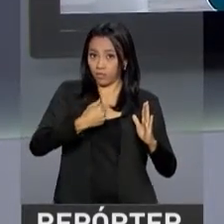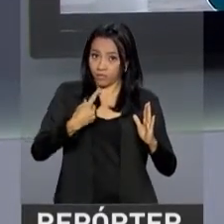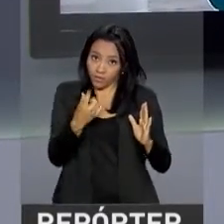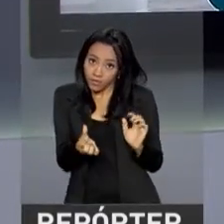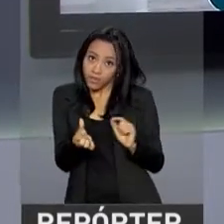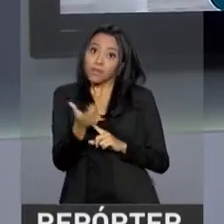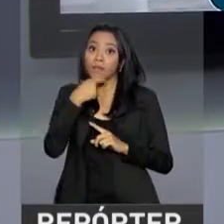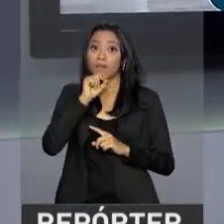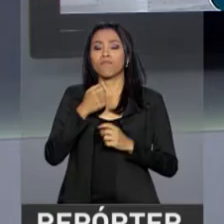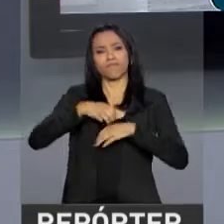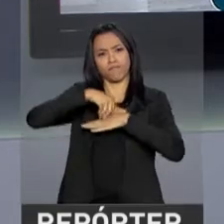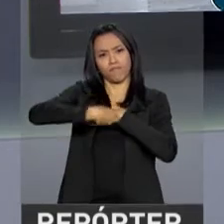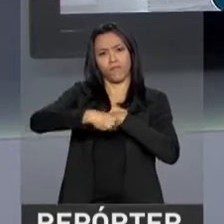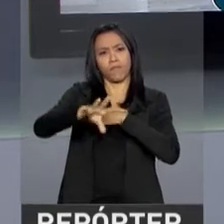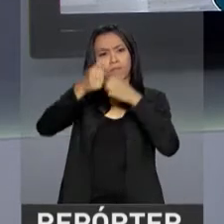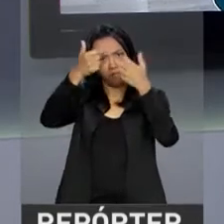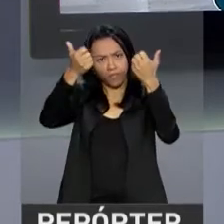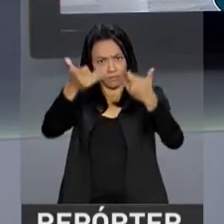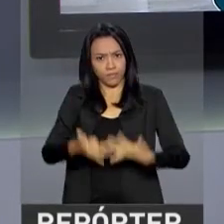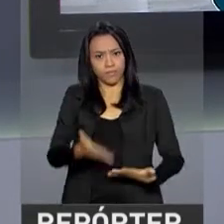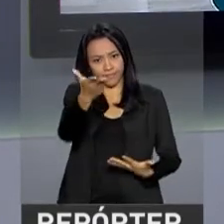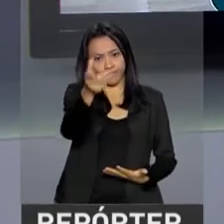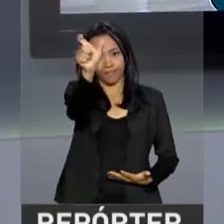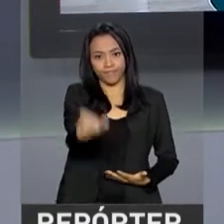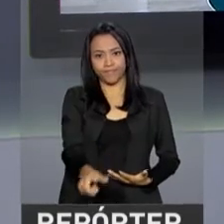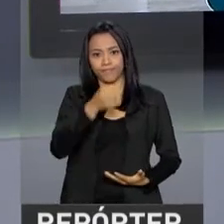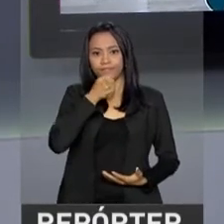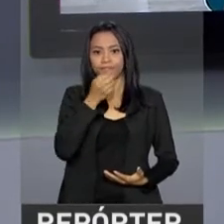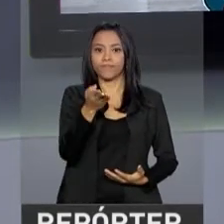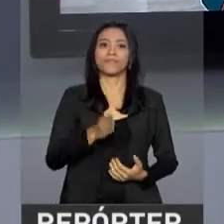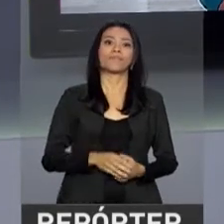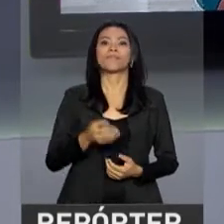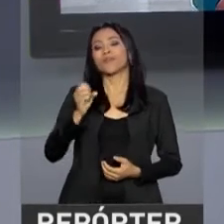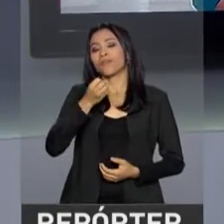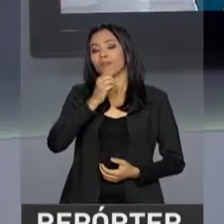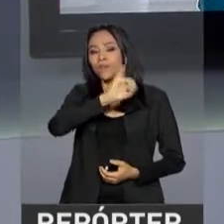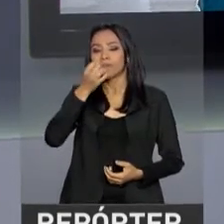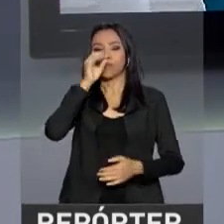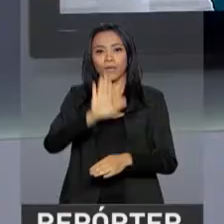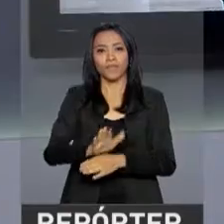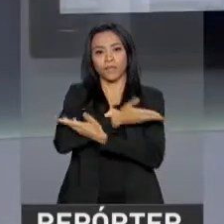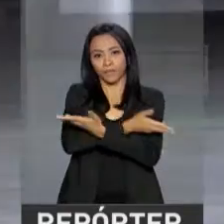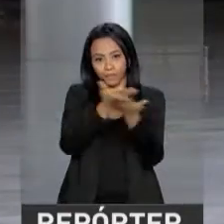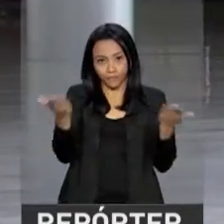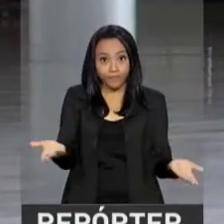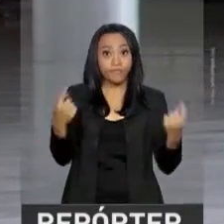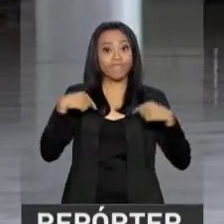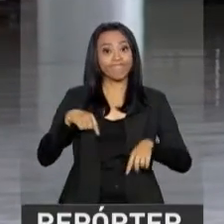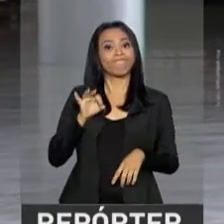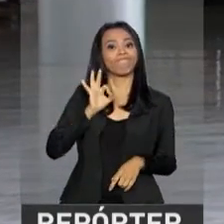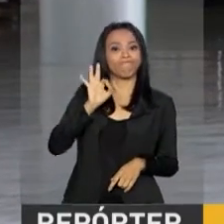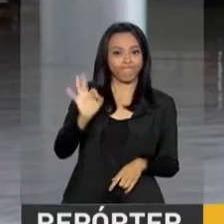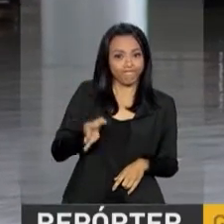a repórter gabriela noronha lá gabriela boa tarde pra você olá carla boa tarde ou boa tarde a todos é isso